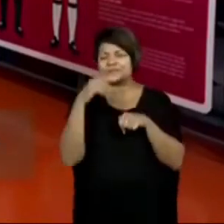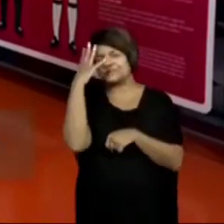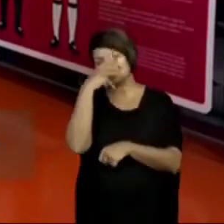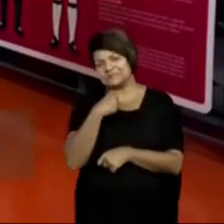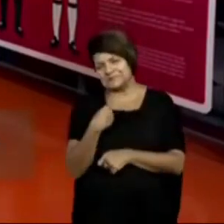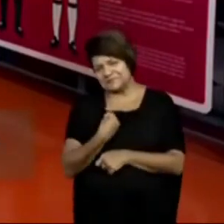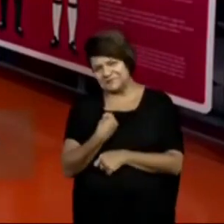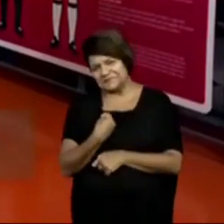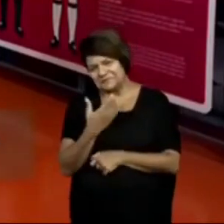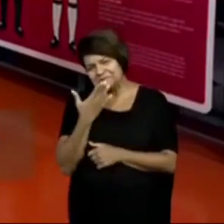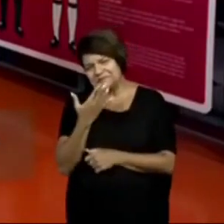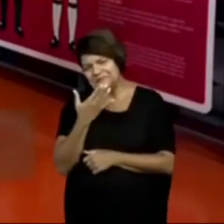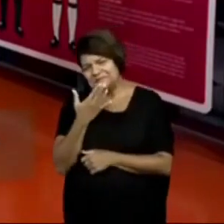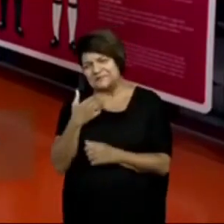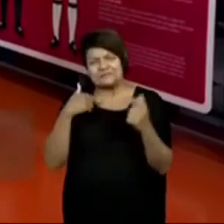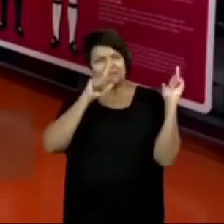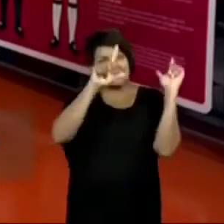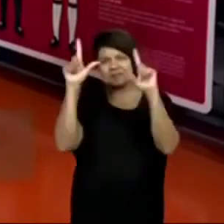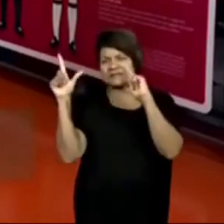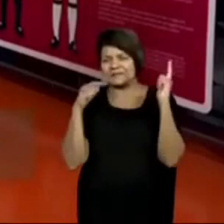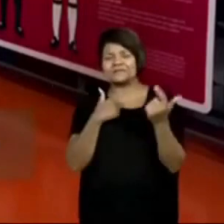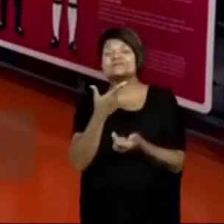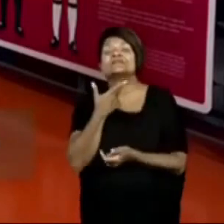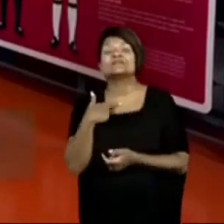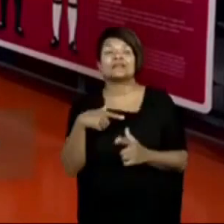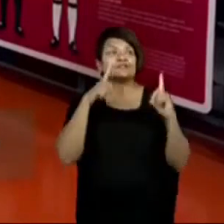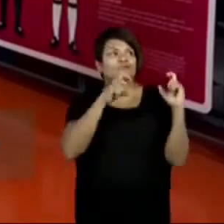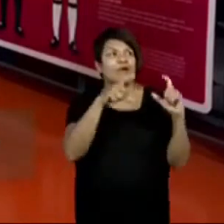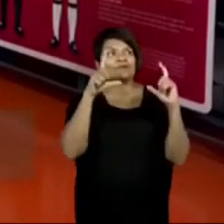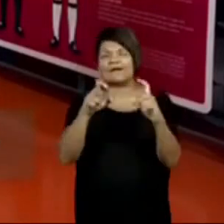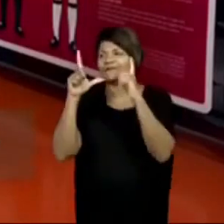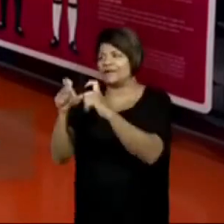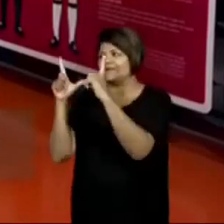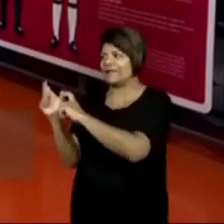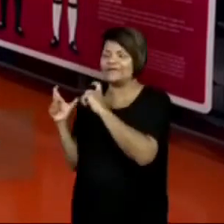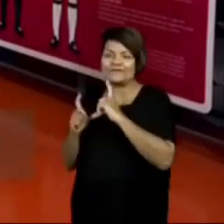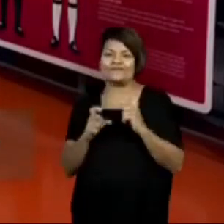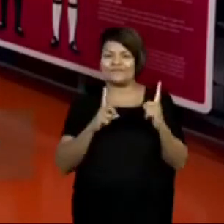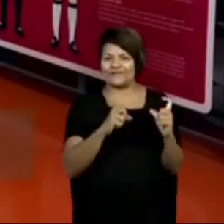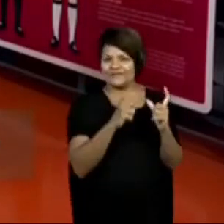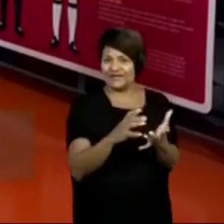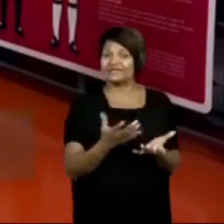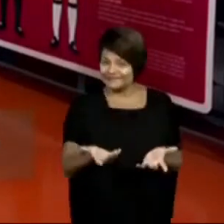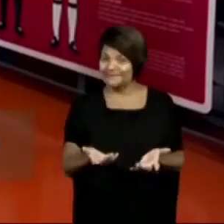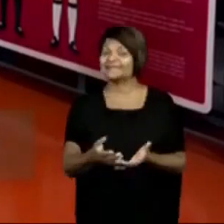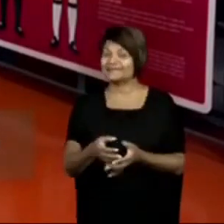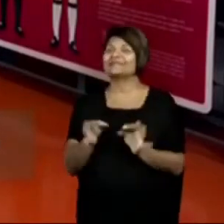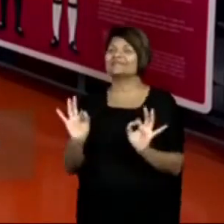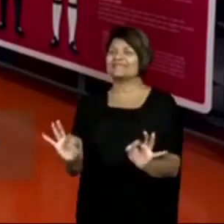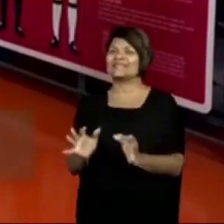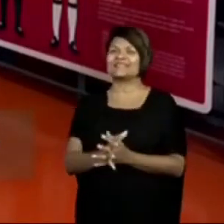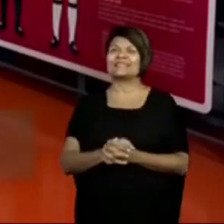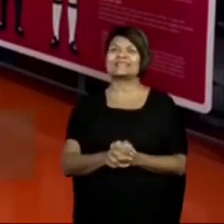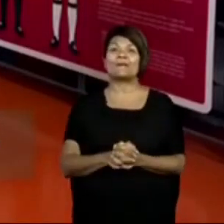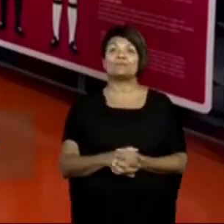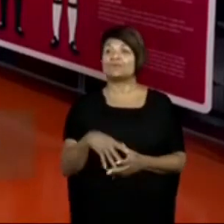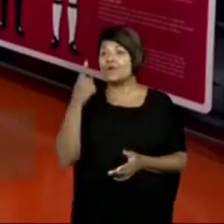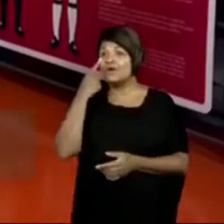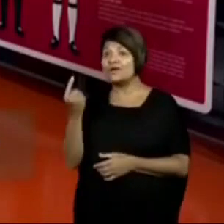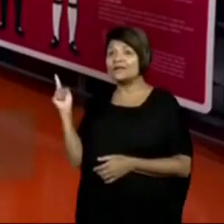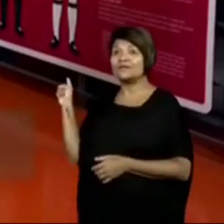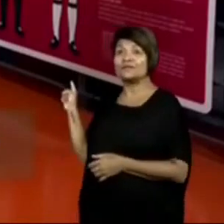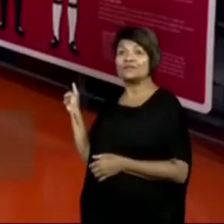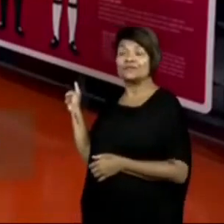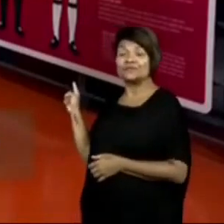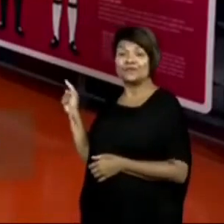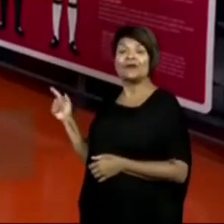com tantos painéis, não dá vontade de tirar foto com cada um deles, Fran? Com certeza. E aqui, olha, aqui no fundo a gente